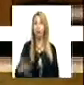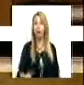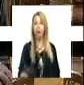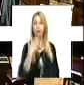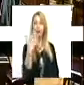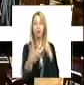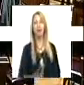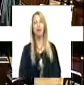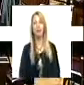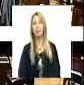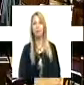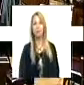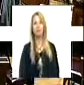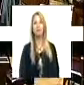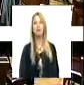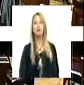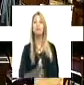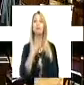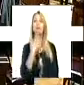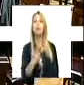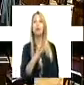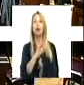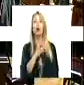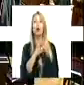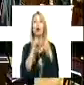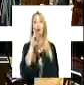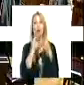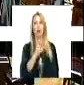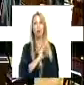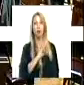obrigada. Muito obrigado, senhora deputada.